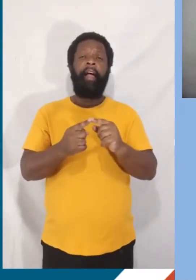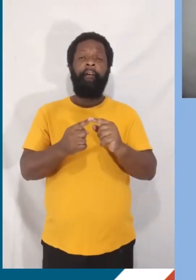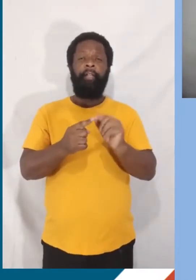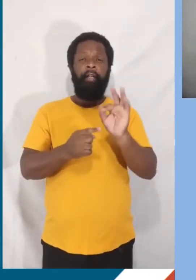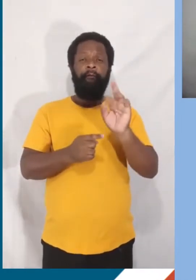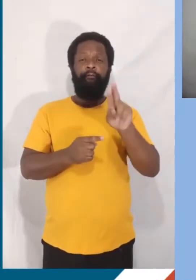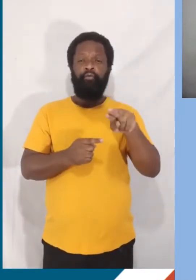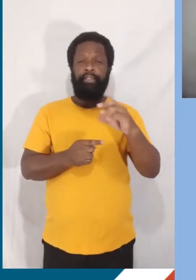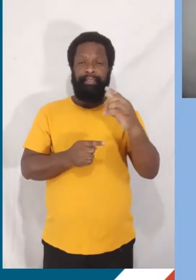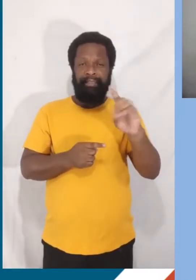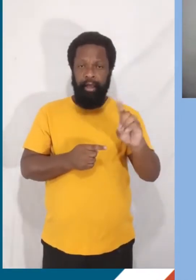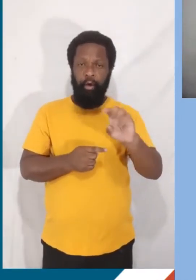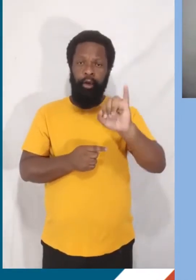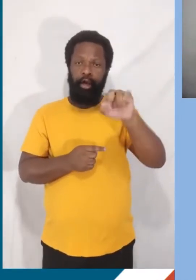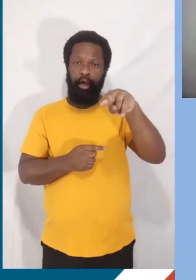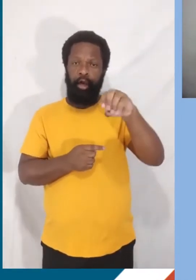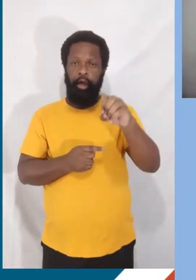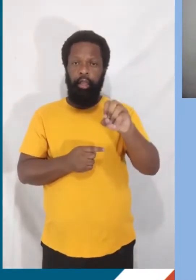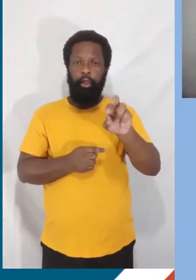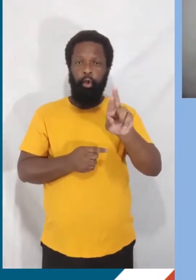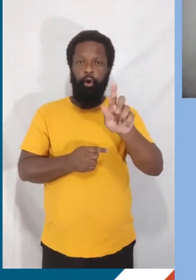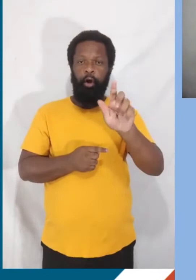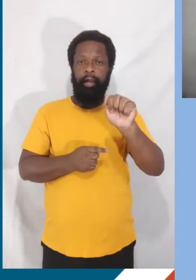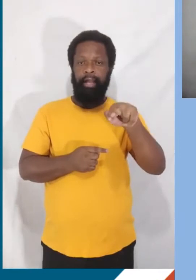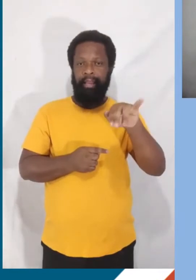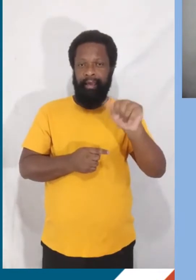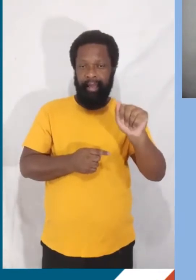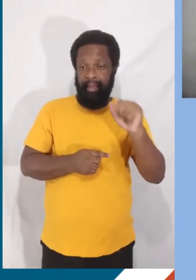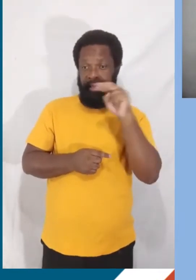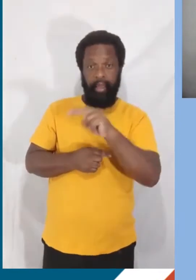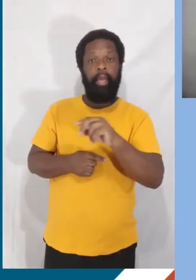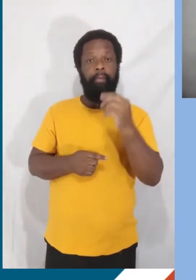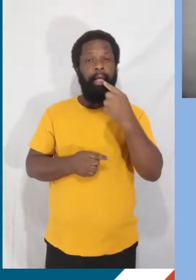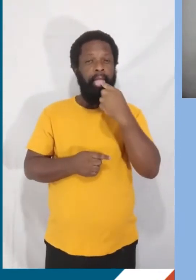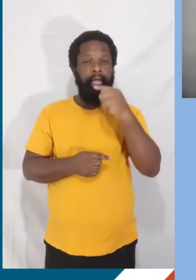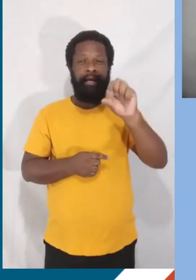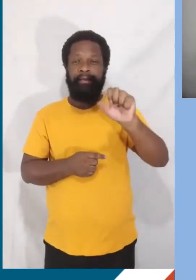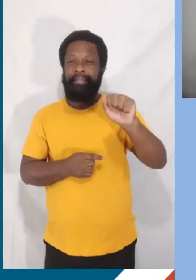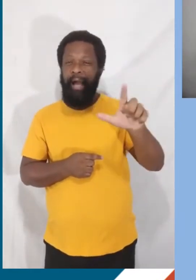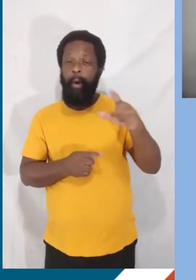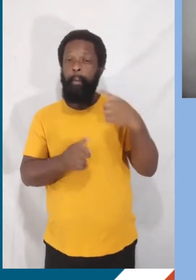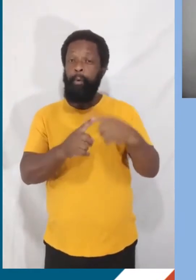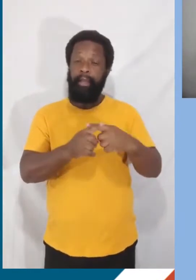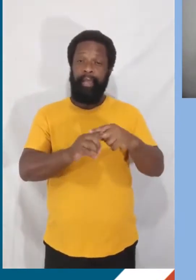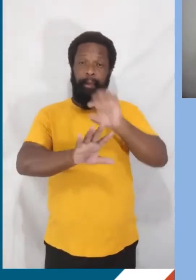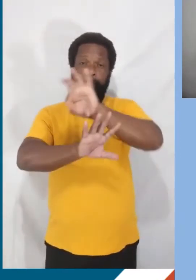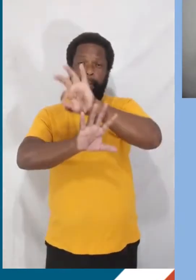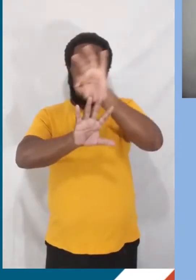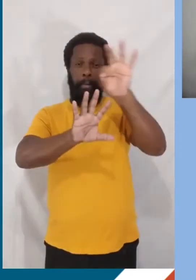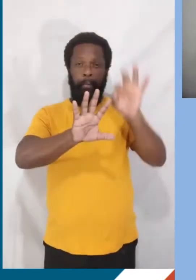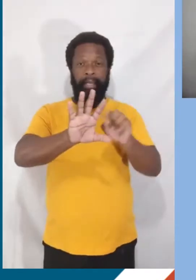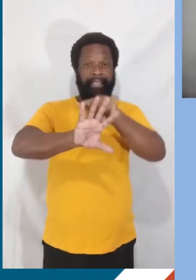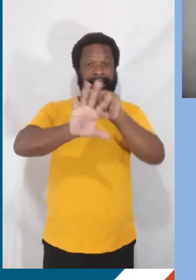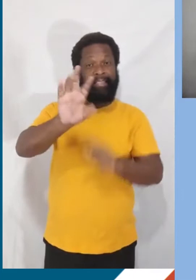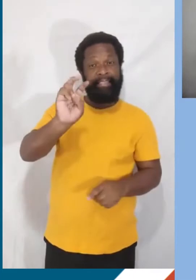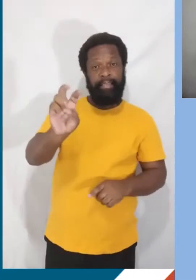funções inorgânicas, função sal. Isso aqui é um sal, mas é um sal pentahidratado, tá? Porque ele está sendo tratado por 5